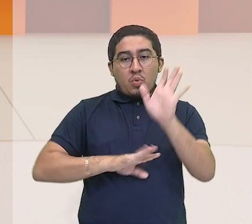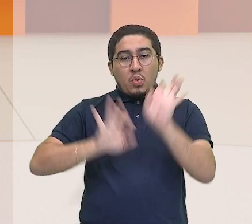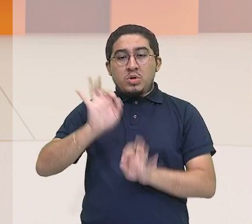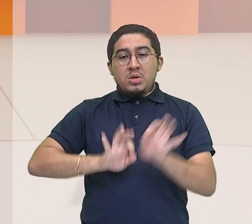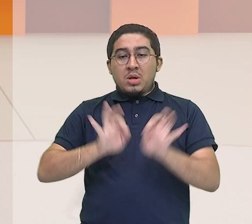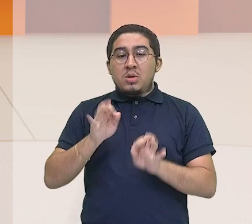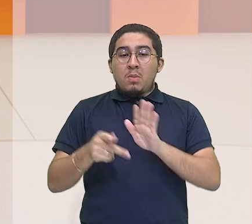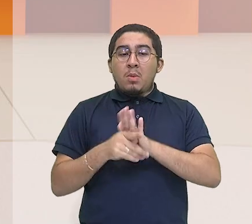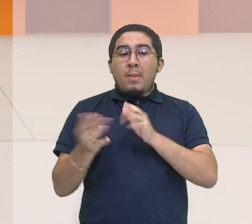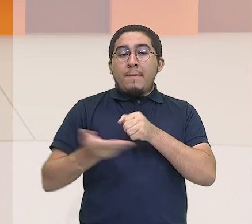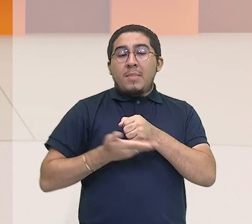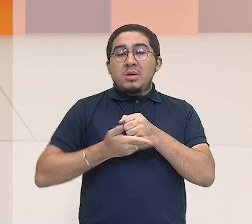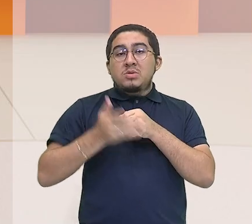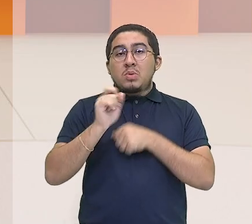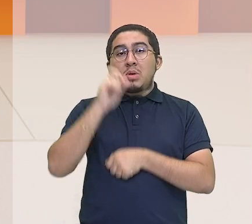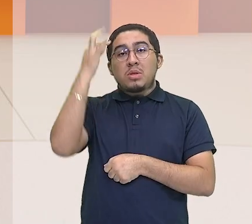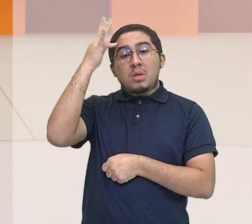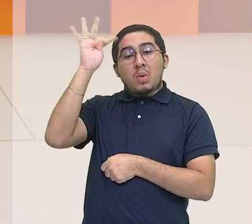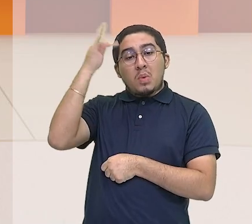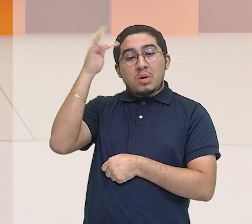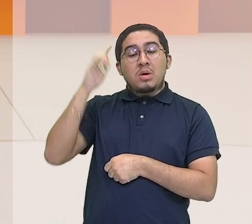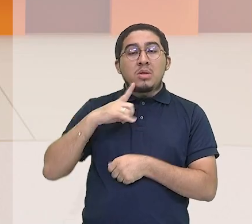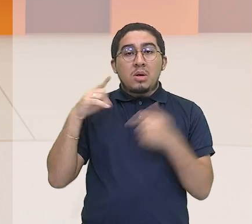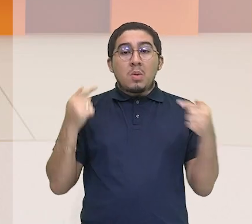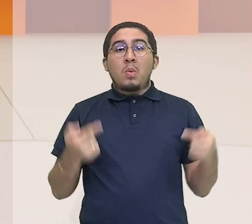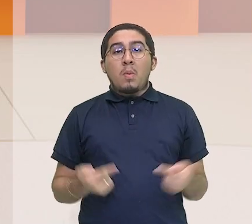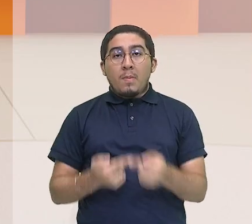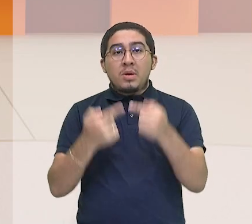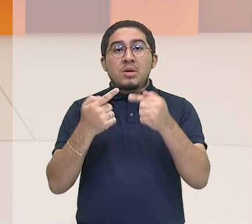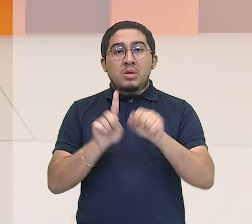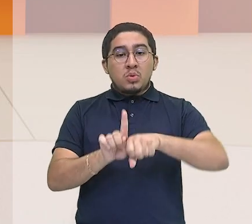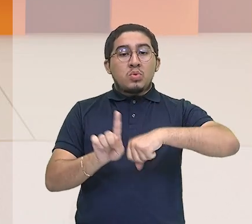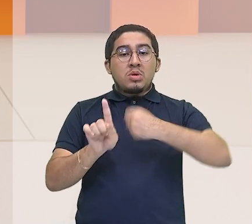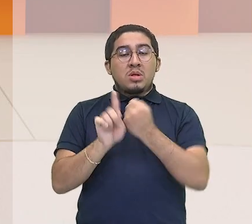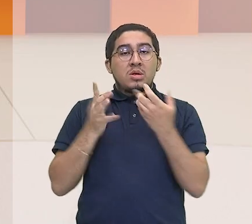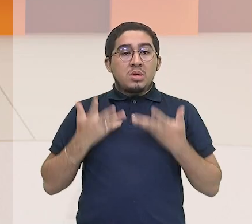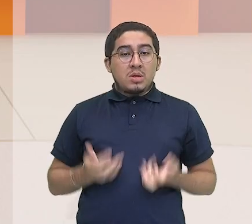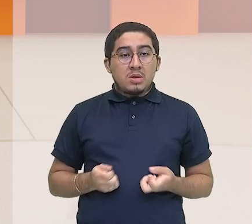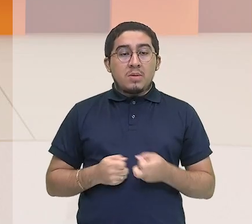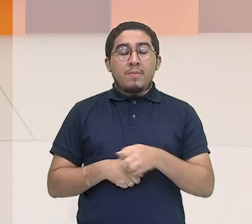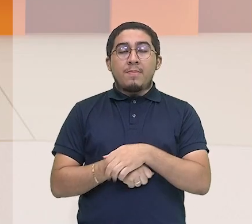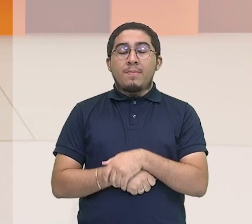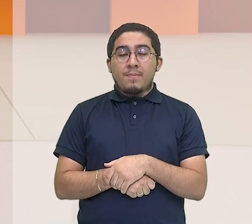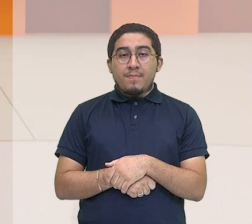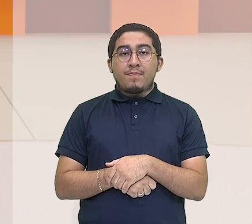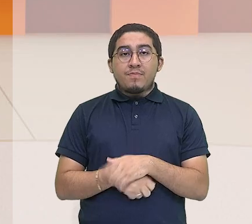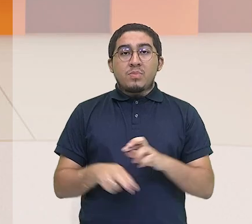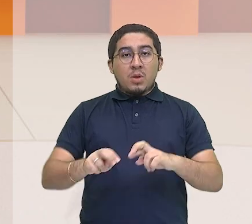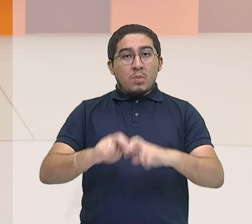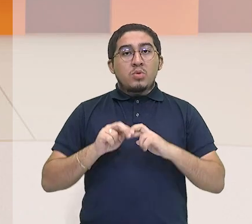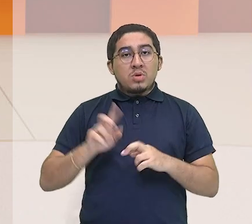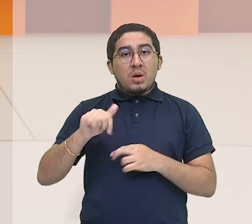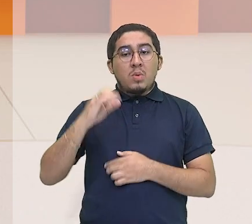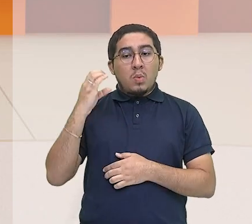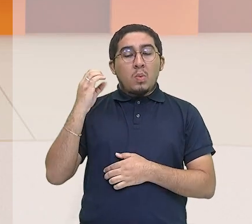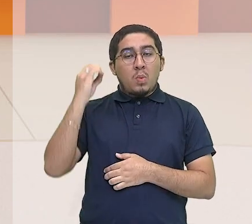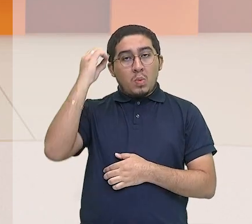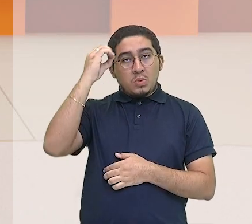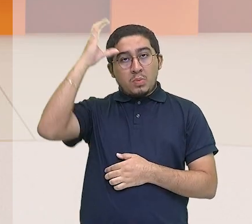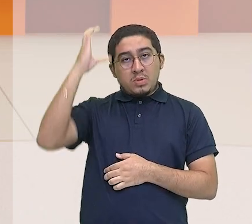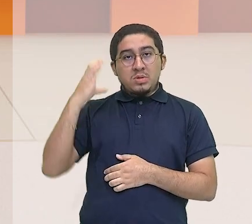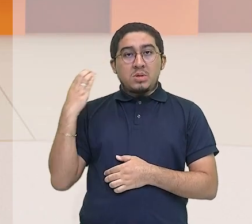com base em teorias coerentes e socialmente aceitas. Por isso ele é chamado de conhecimento científico.